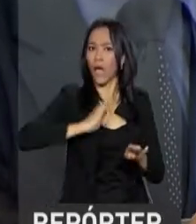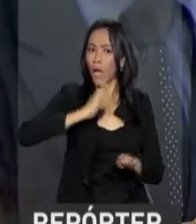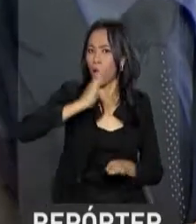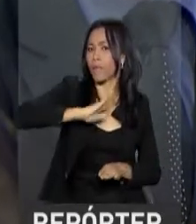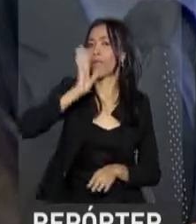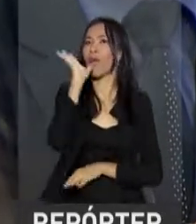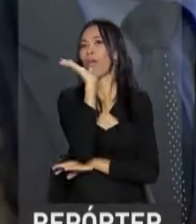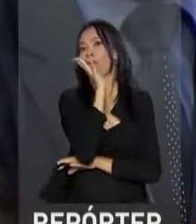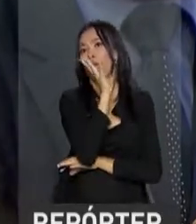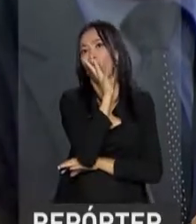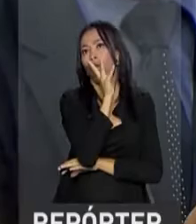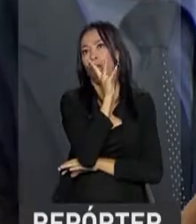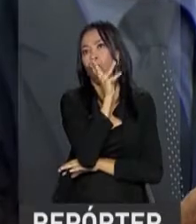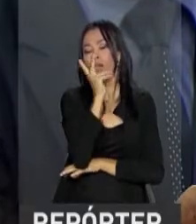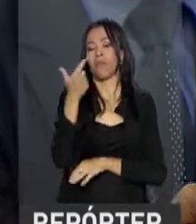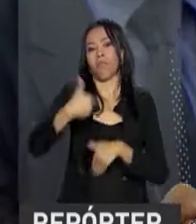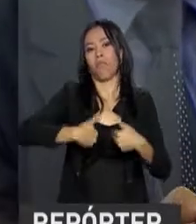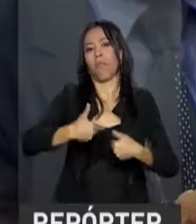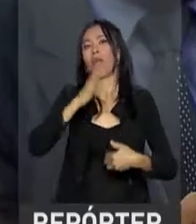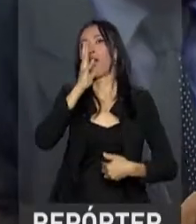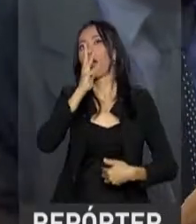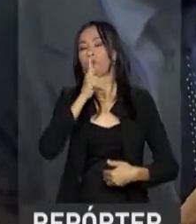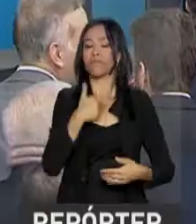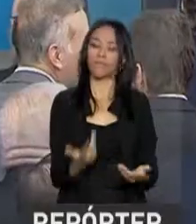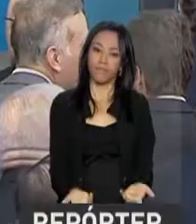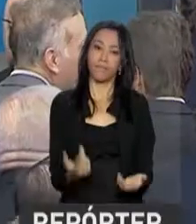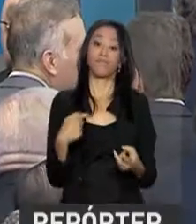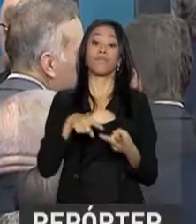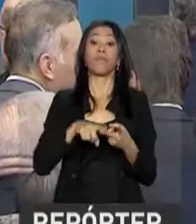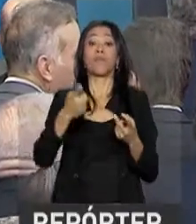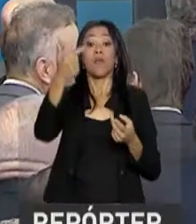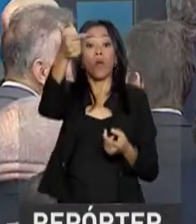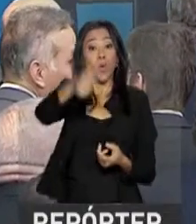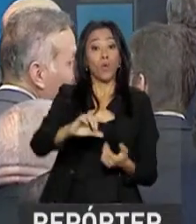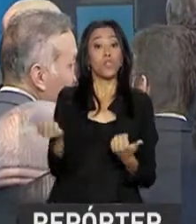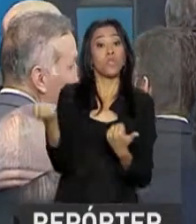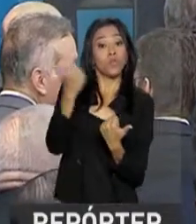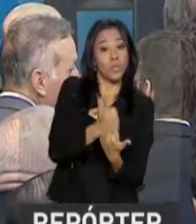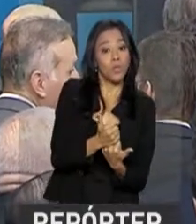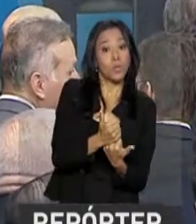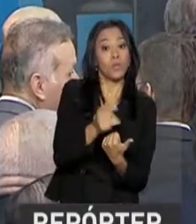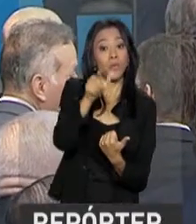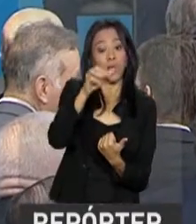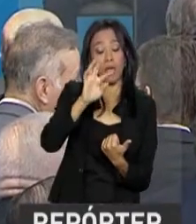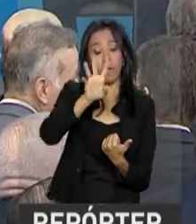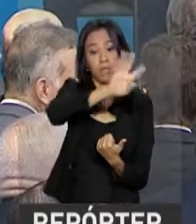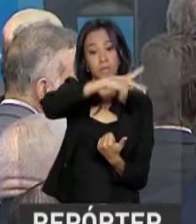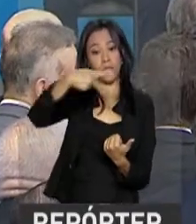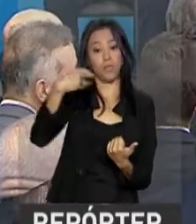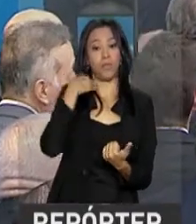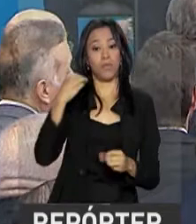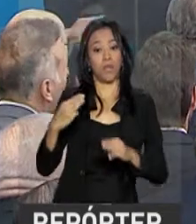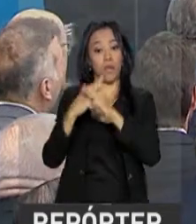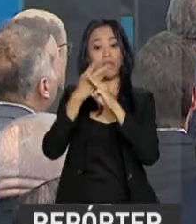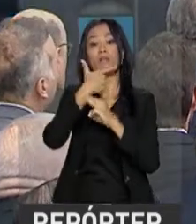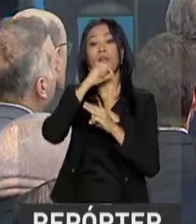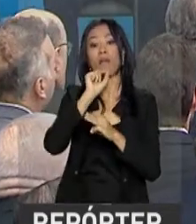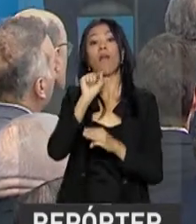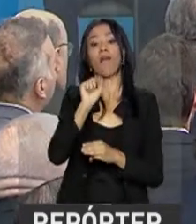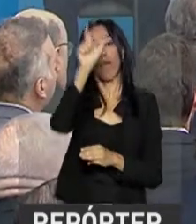que eu possa fazer prevenção também. No lugar de Ock, quem assume a presidência da Caixa Econômica é